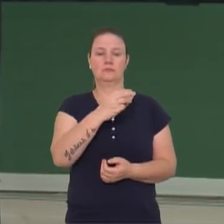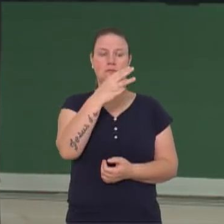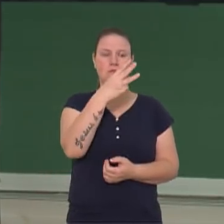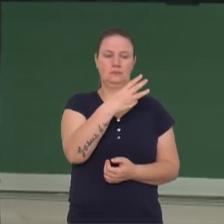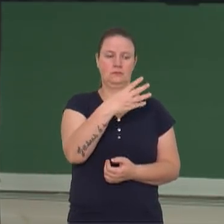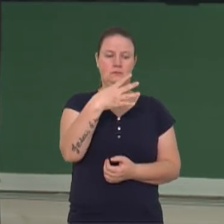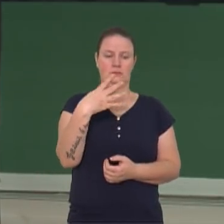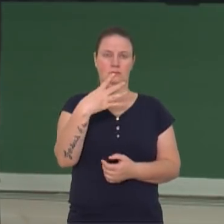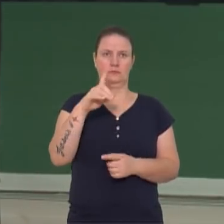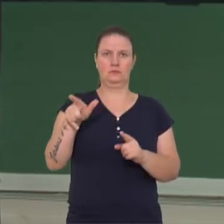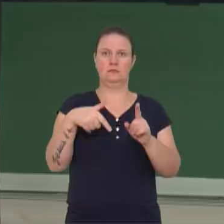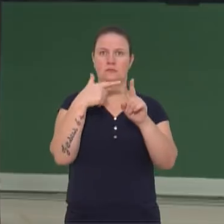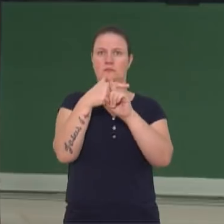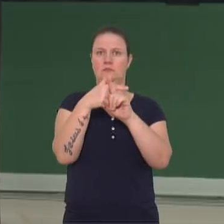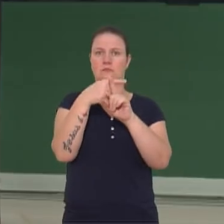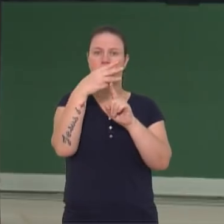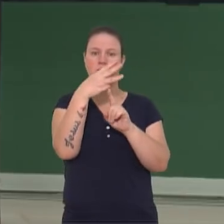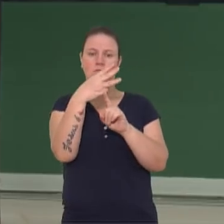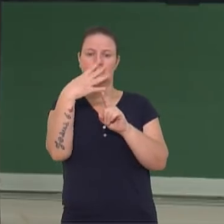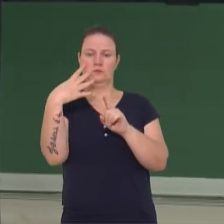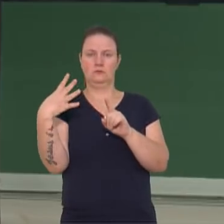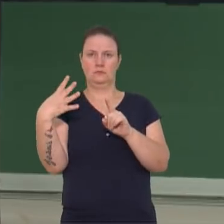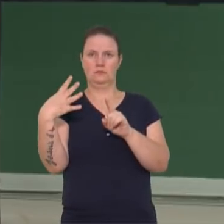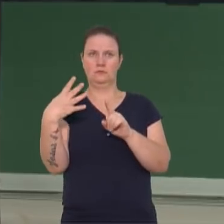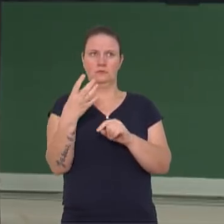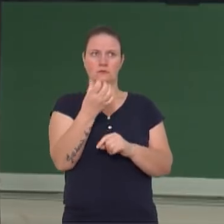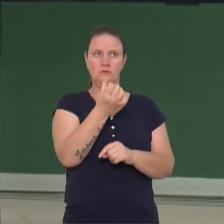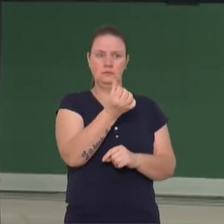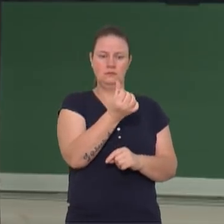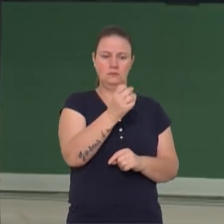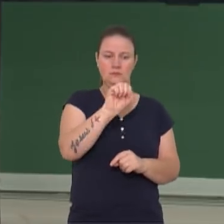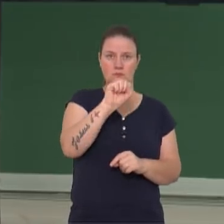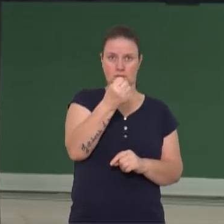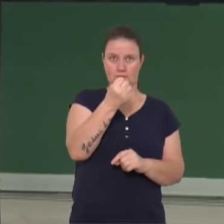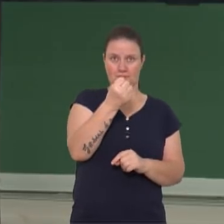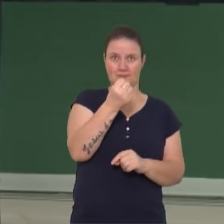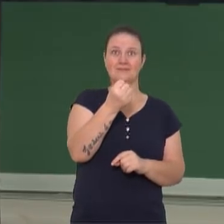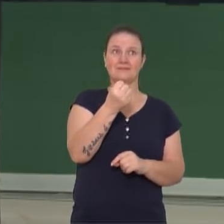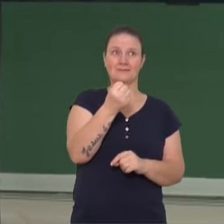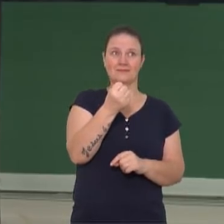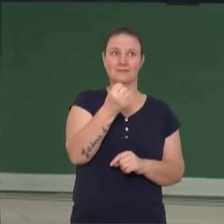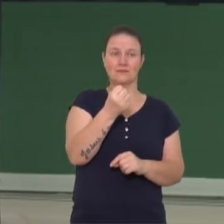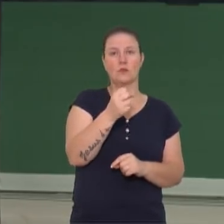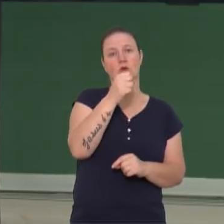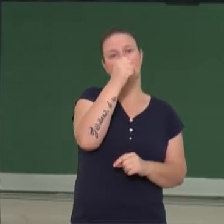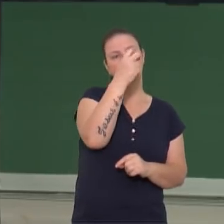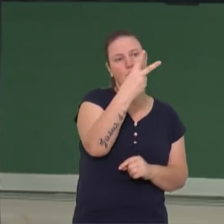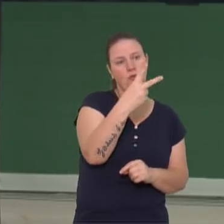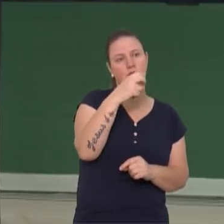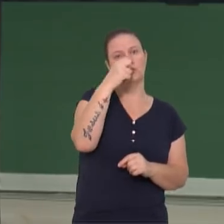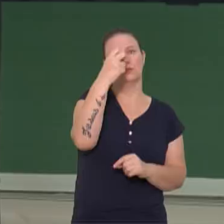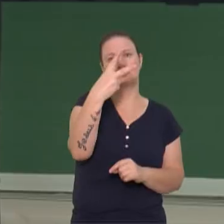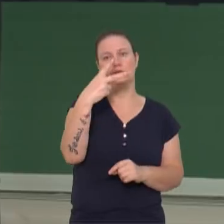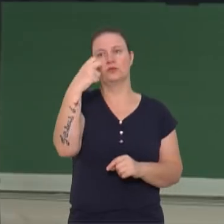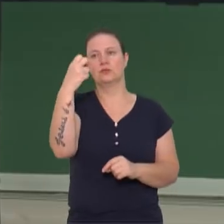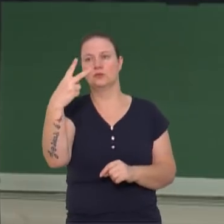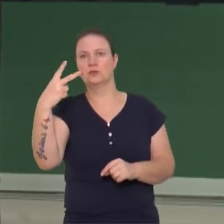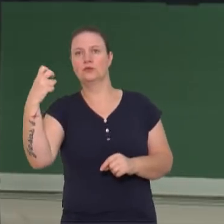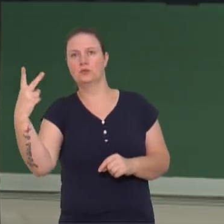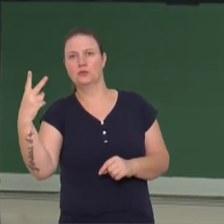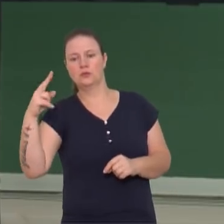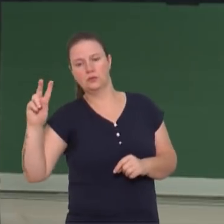34 com mais 34, 68. 2 décimos mais 2 décimos mais 2 décimos mais 2